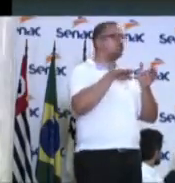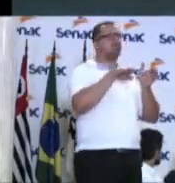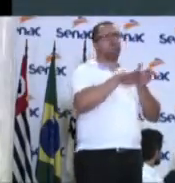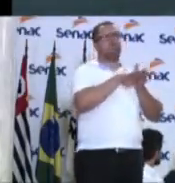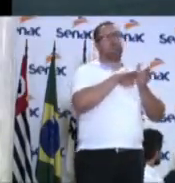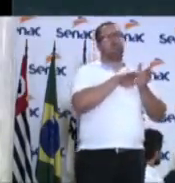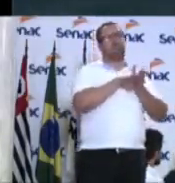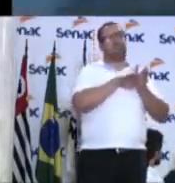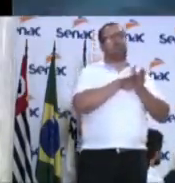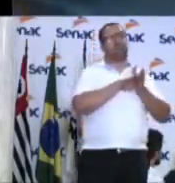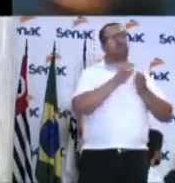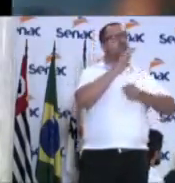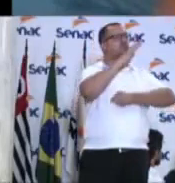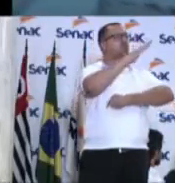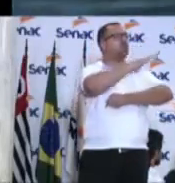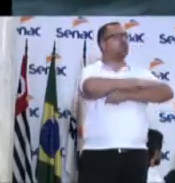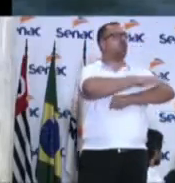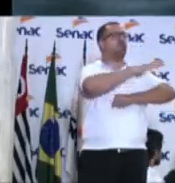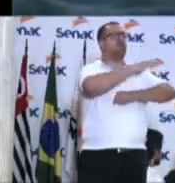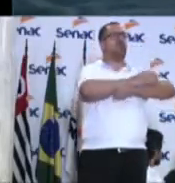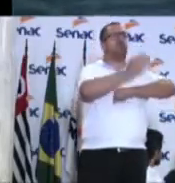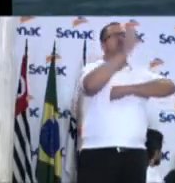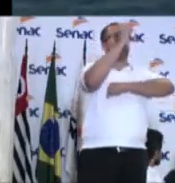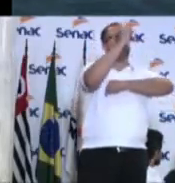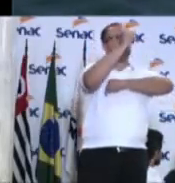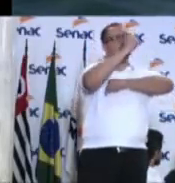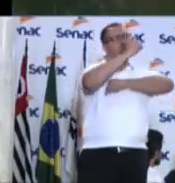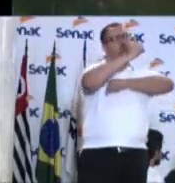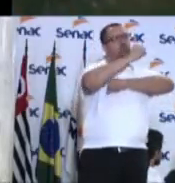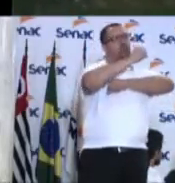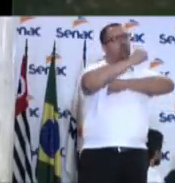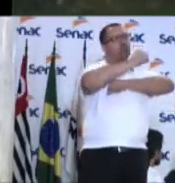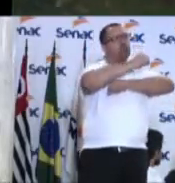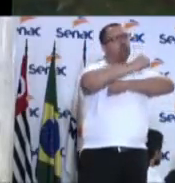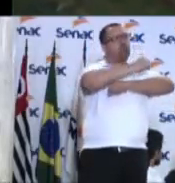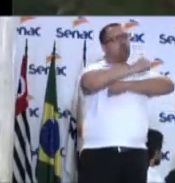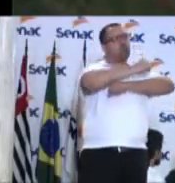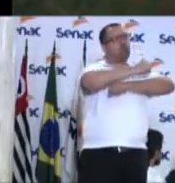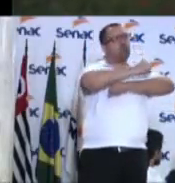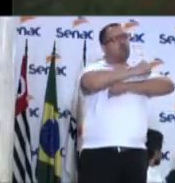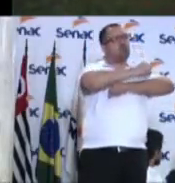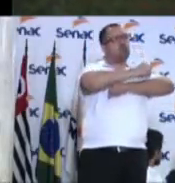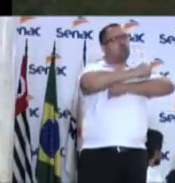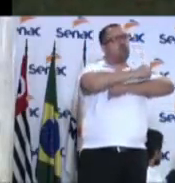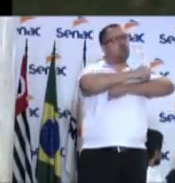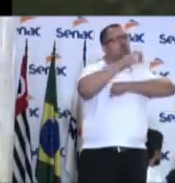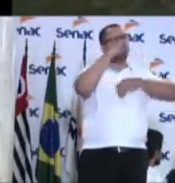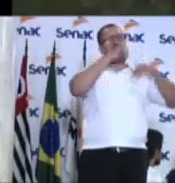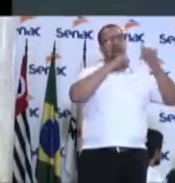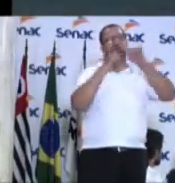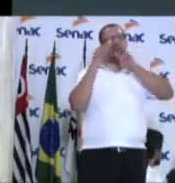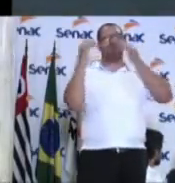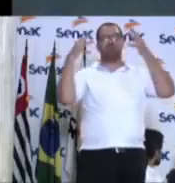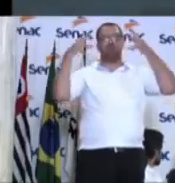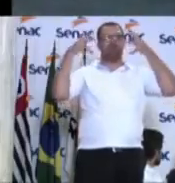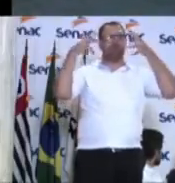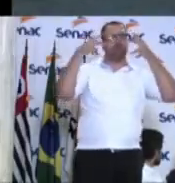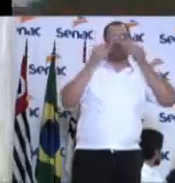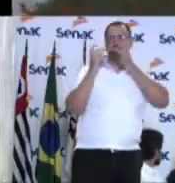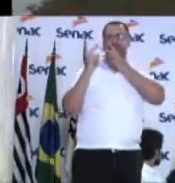final de tarde, pôr do sol e ver os guarais indo dormir, é... não dá pra descrever.